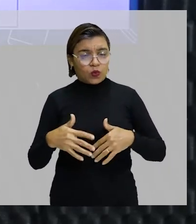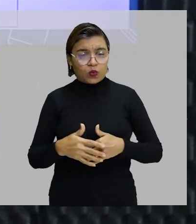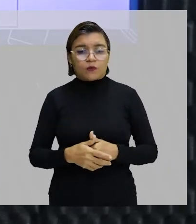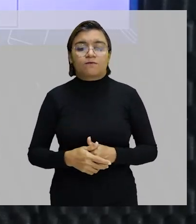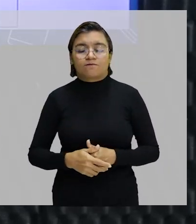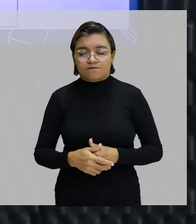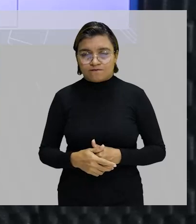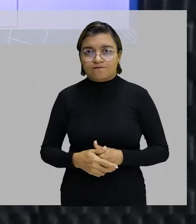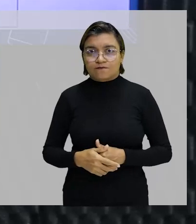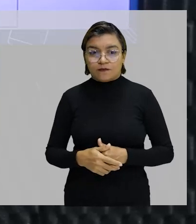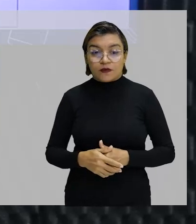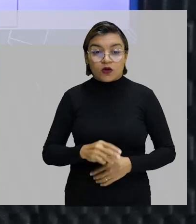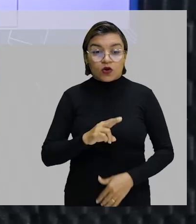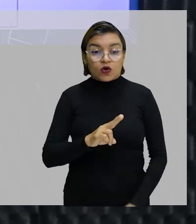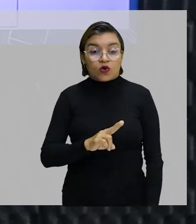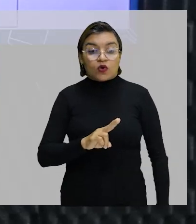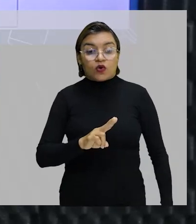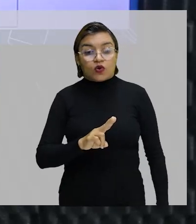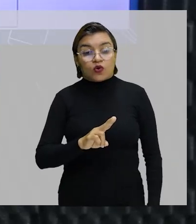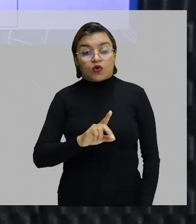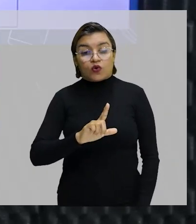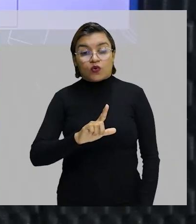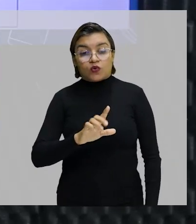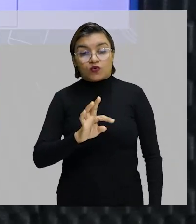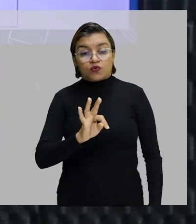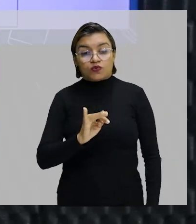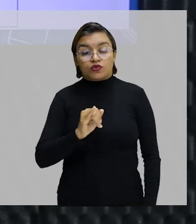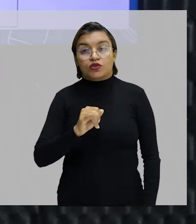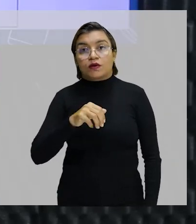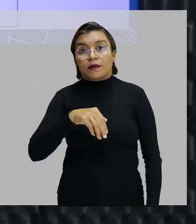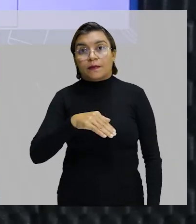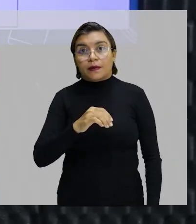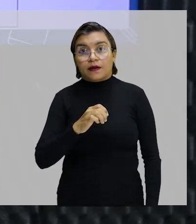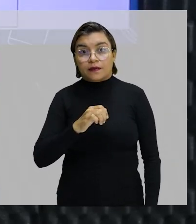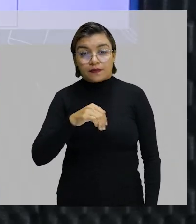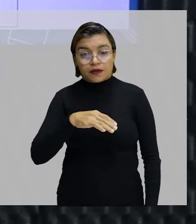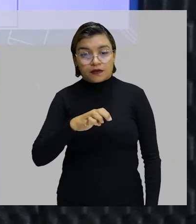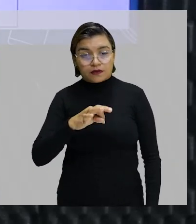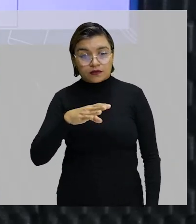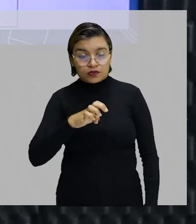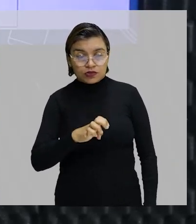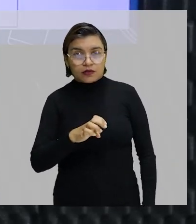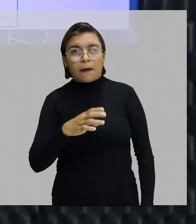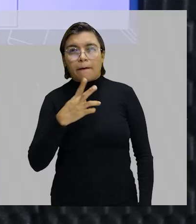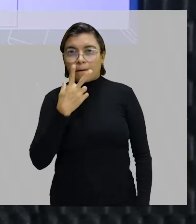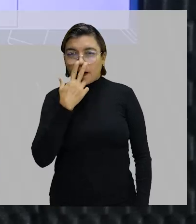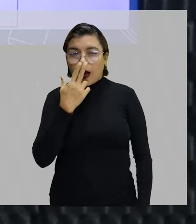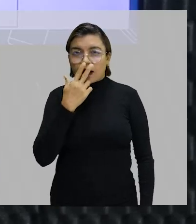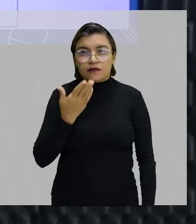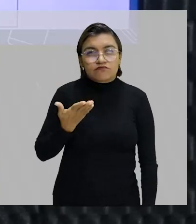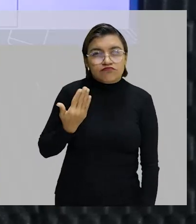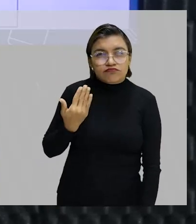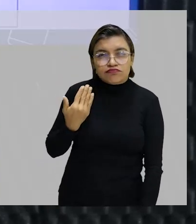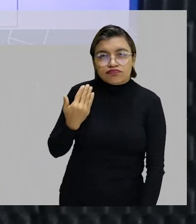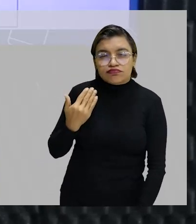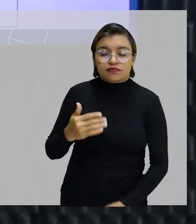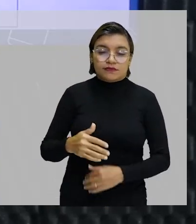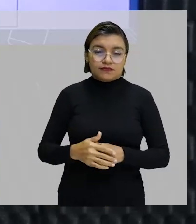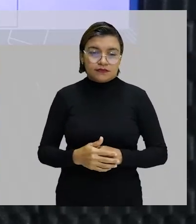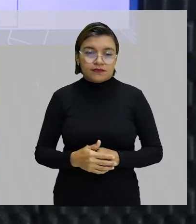muito. Esse ultimamente dá uma ideia de um evento recente. Há algum tempo atrás nós não trabalhávamos